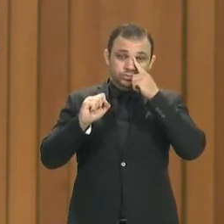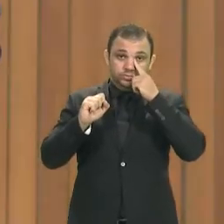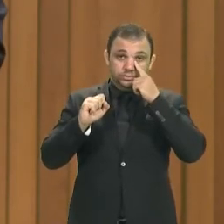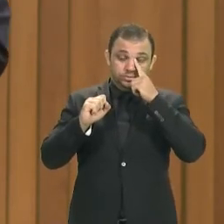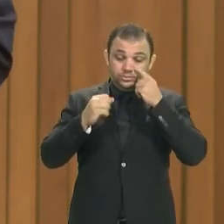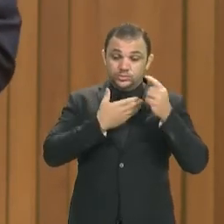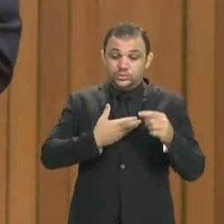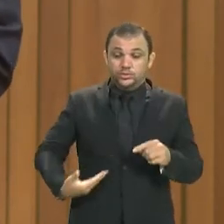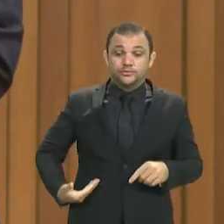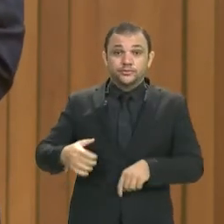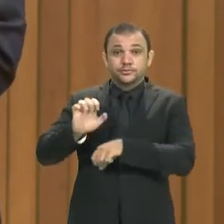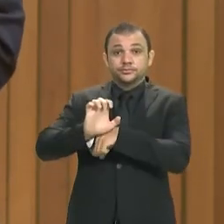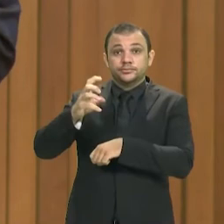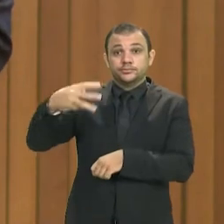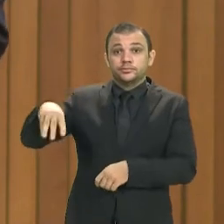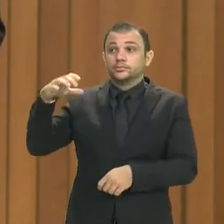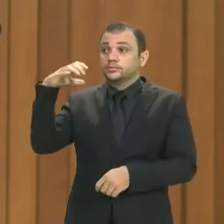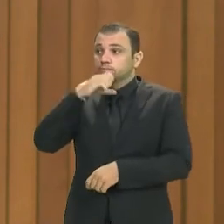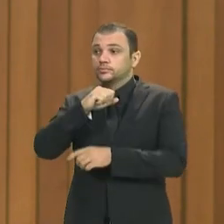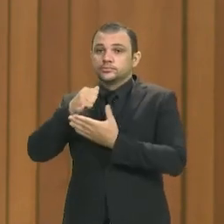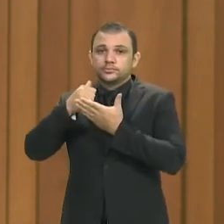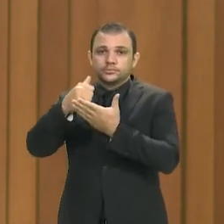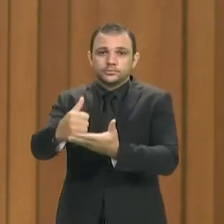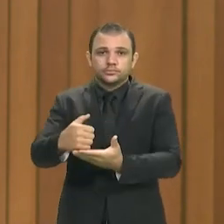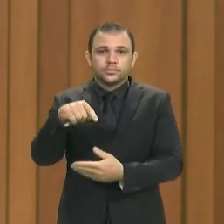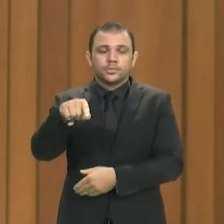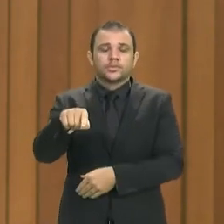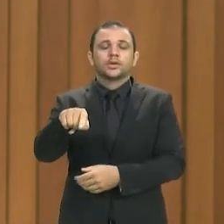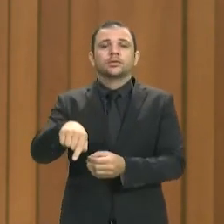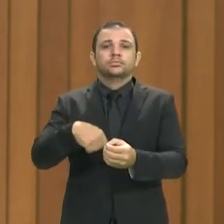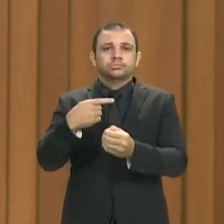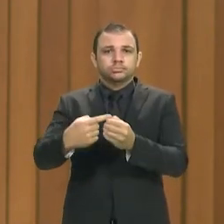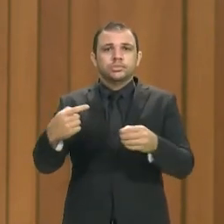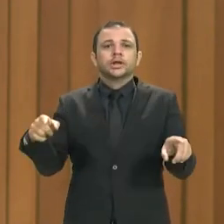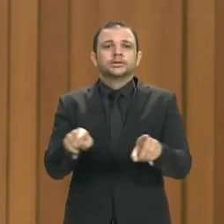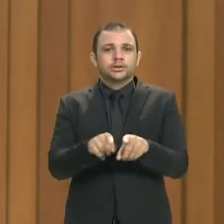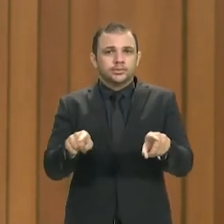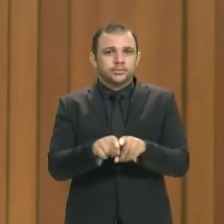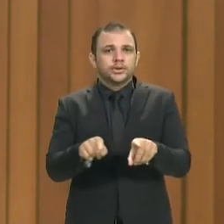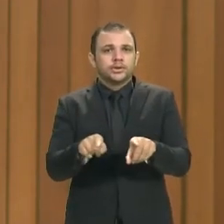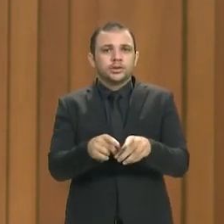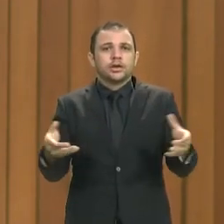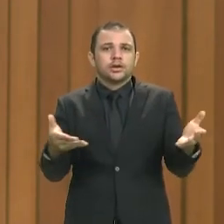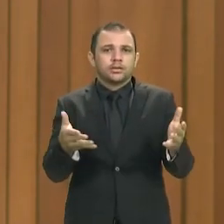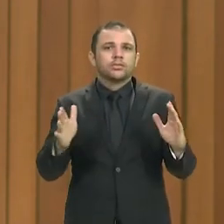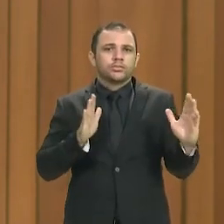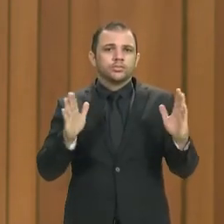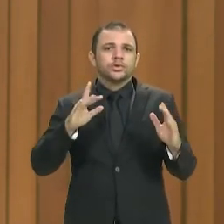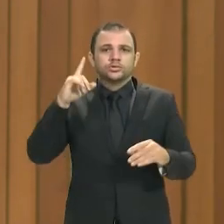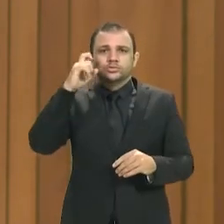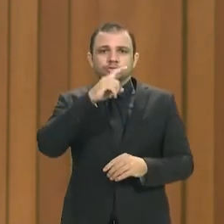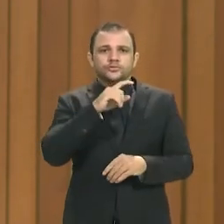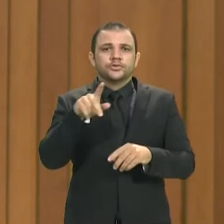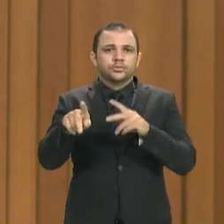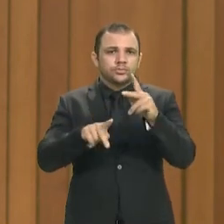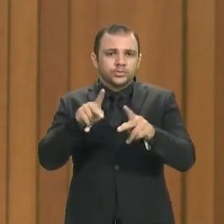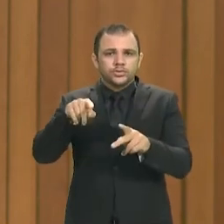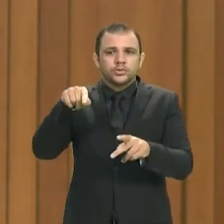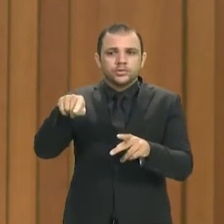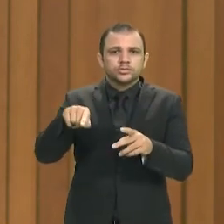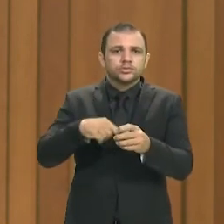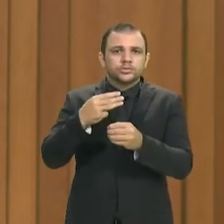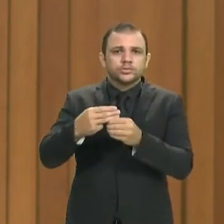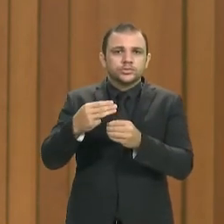amiga do governo do estado do Maranhão também chegue nesse momento de dificuldade para toda a população